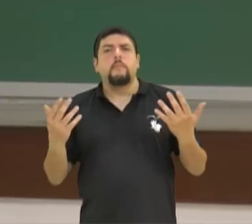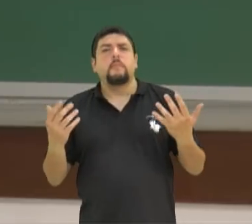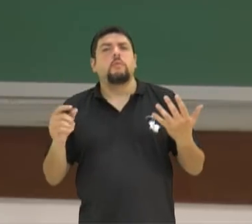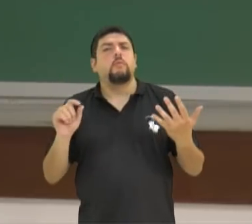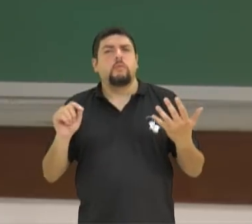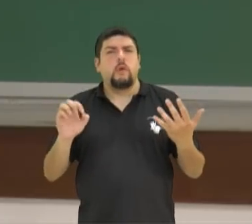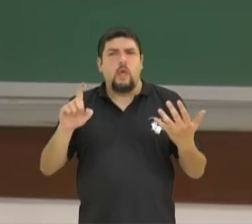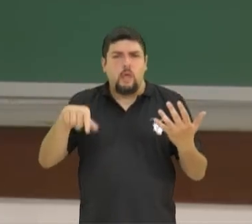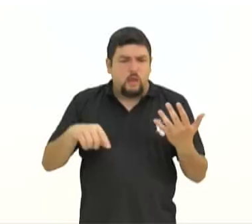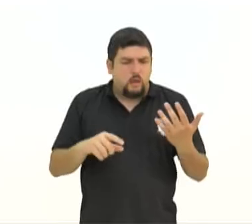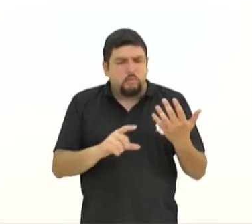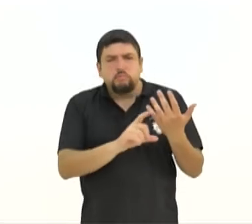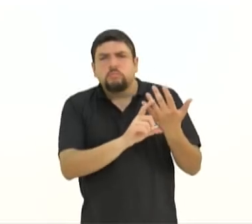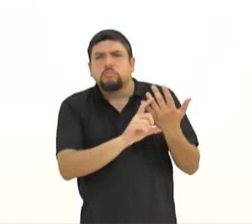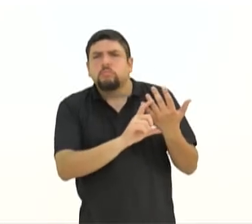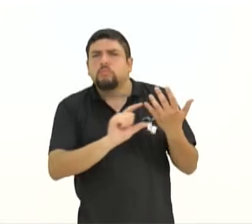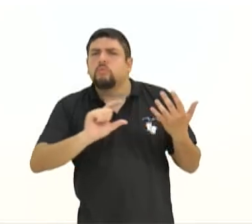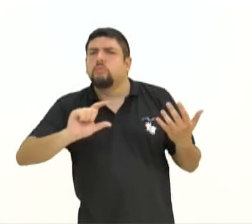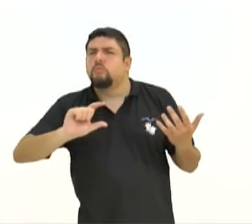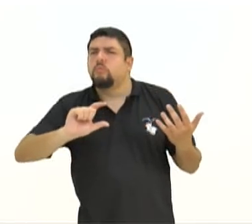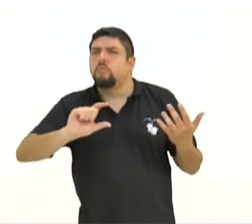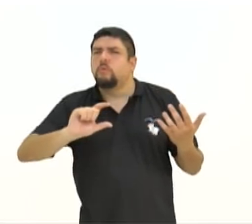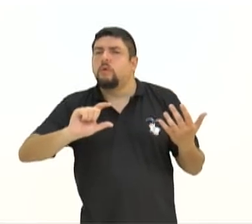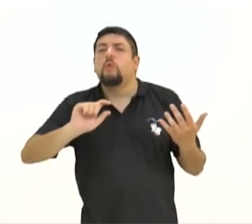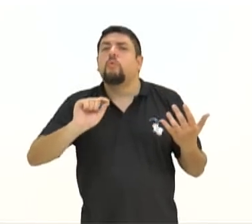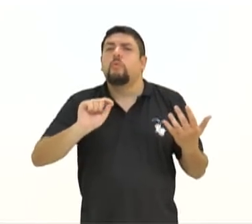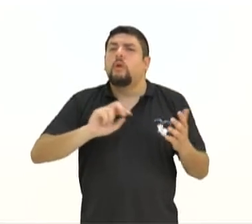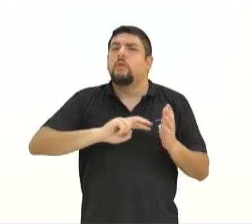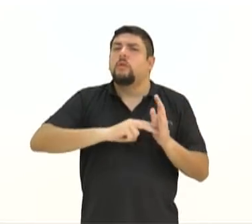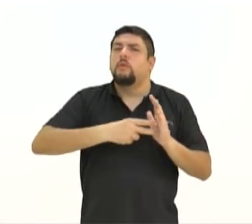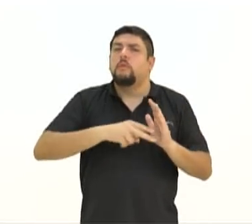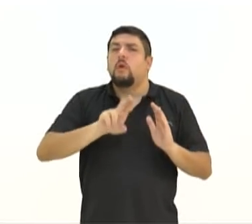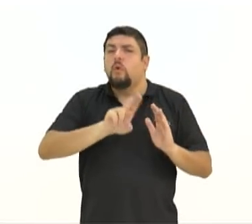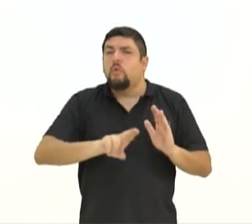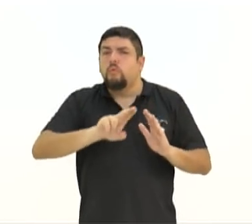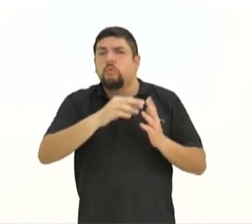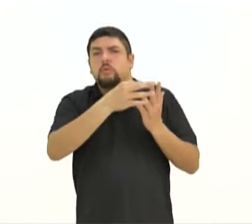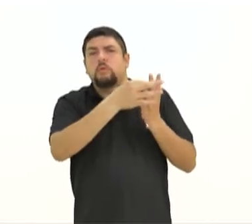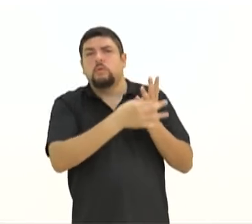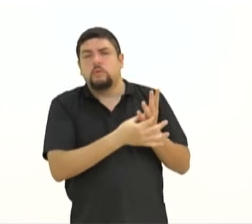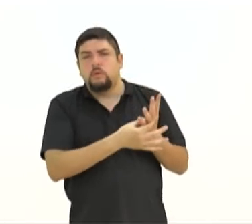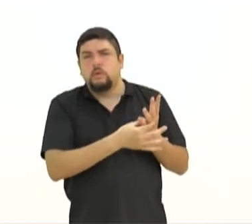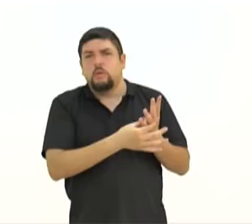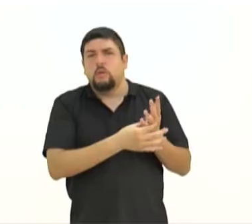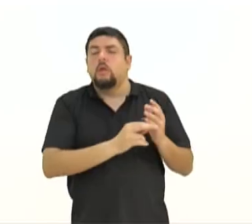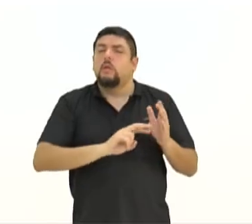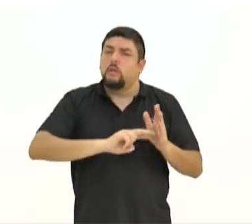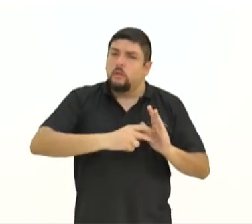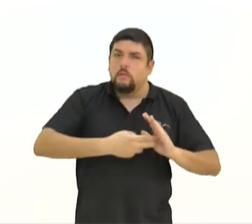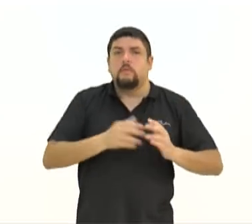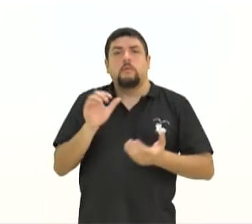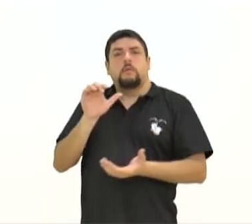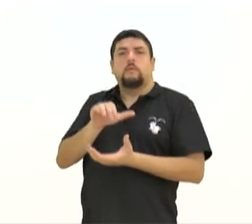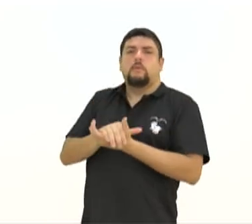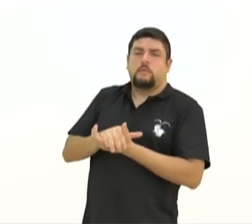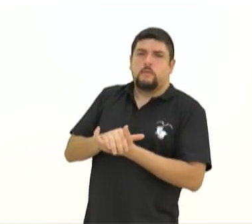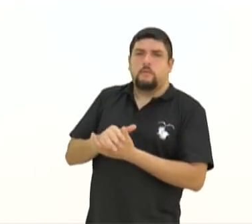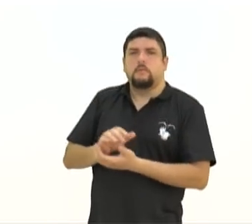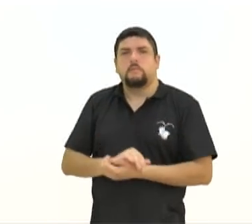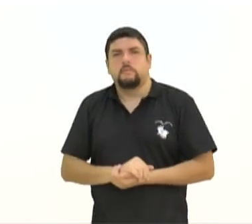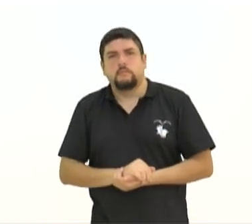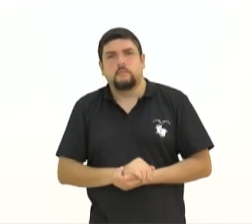uma parte do corpo onde se utiliza a aliança. Então, é símbolo do casamento, né? Então,